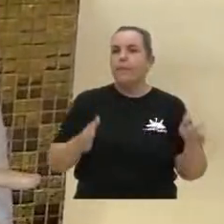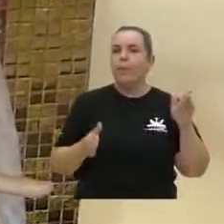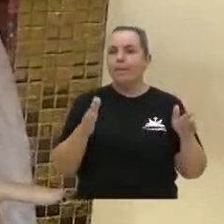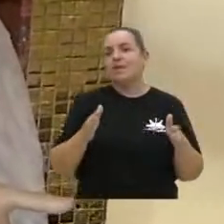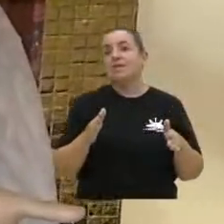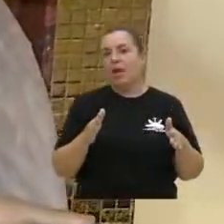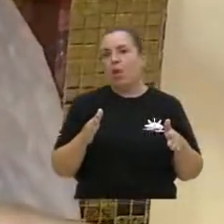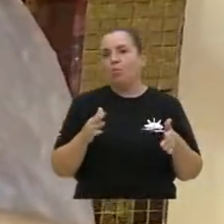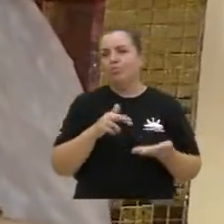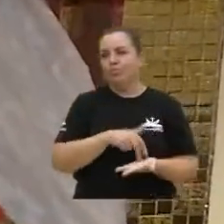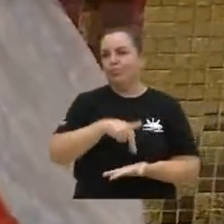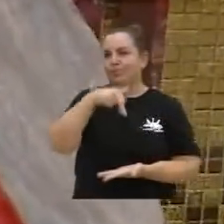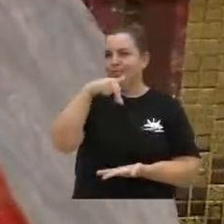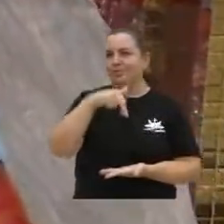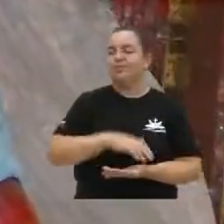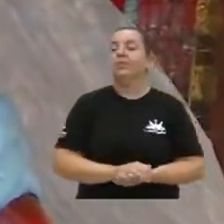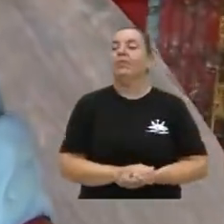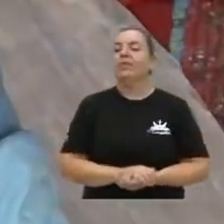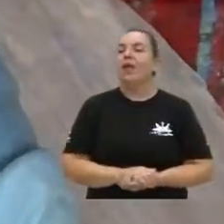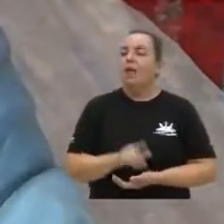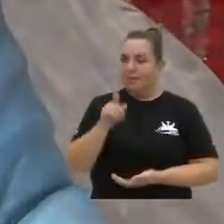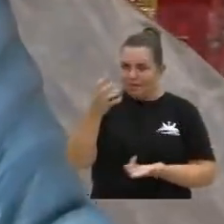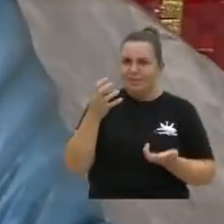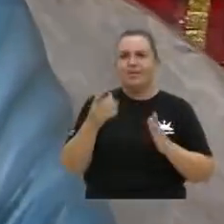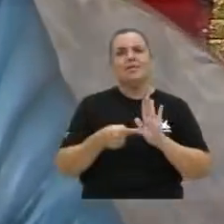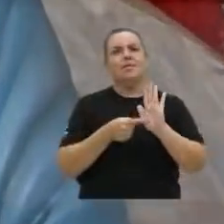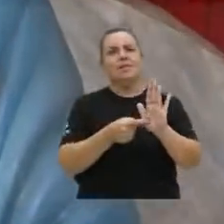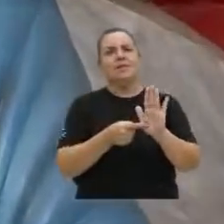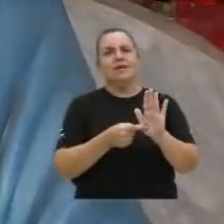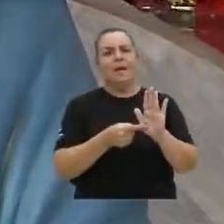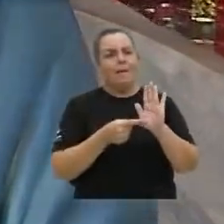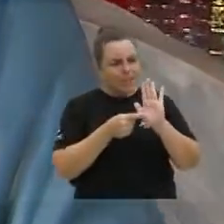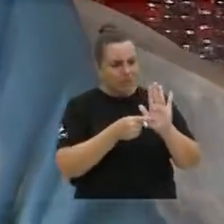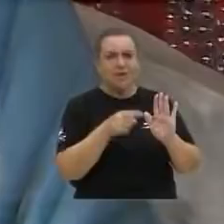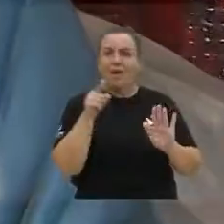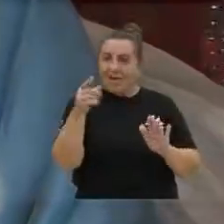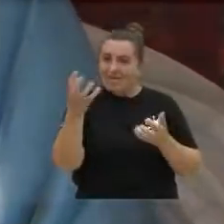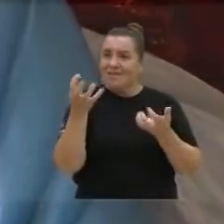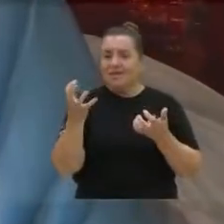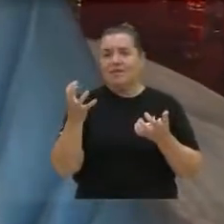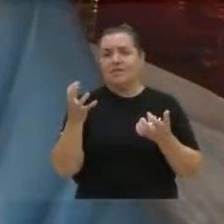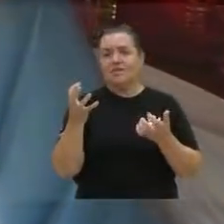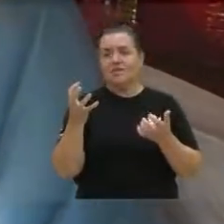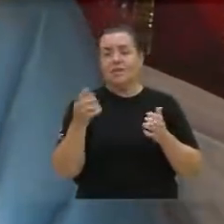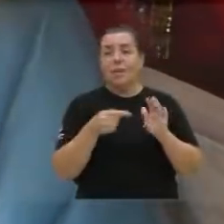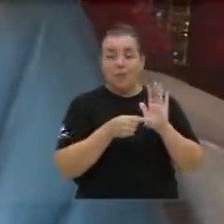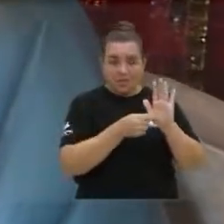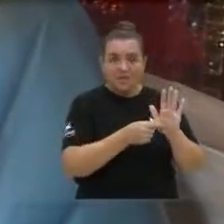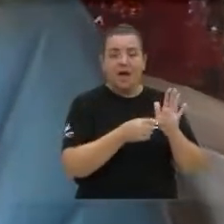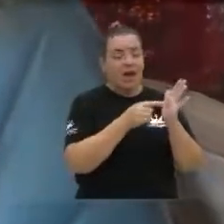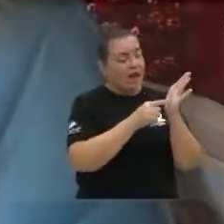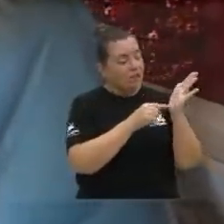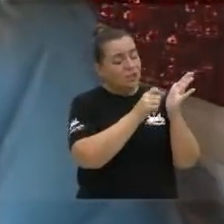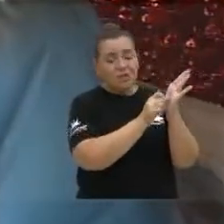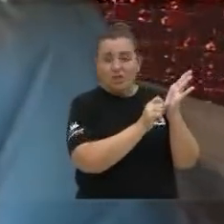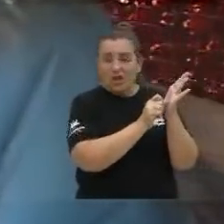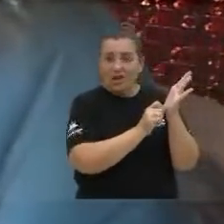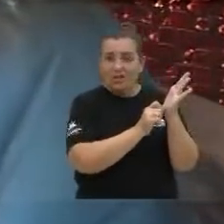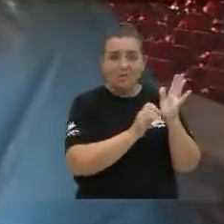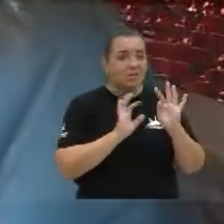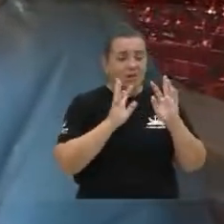apresentar. Nunca esqueça, quis Jesus, o crucificado,